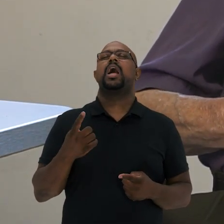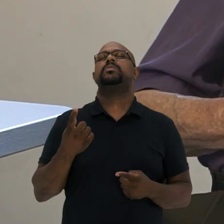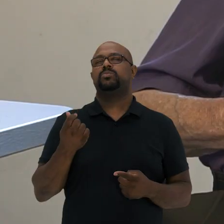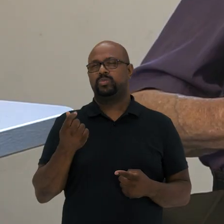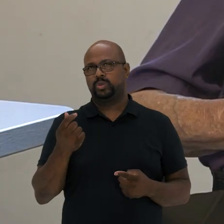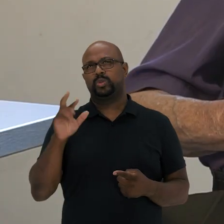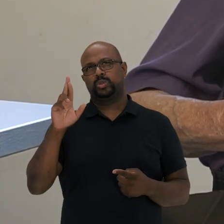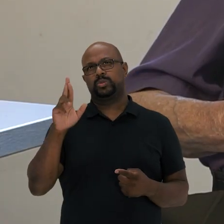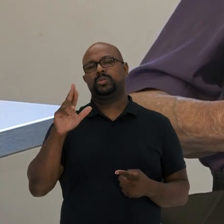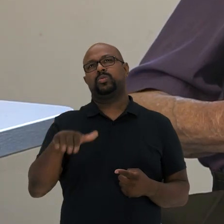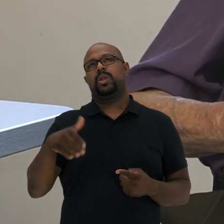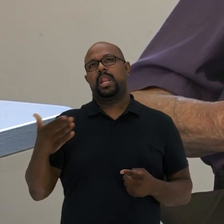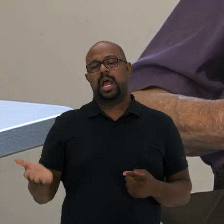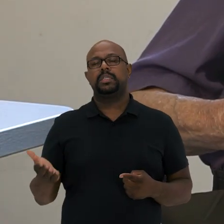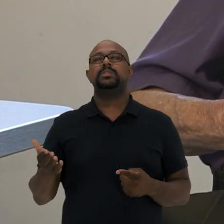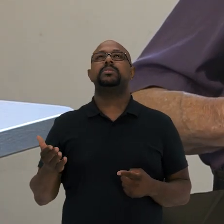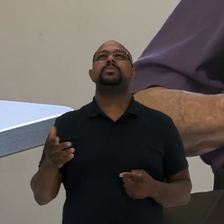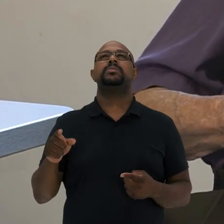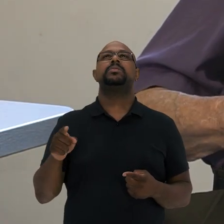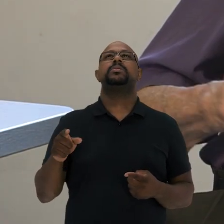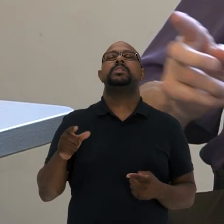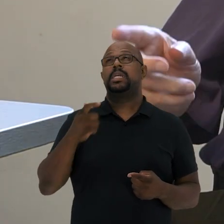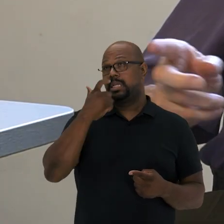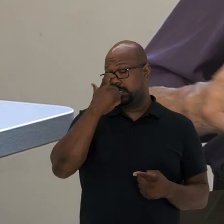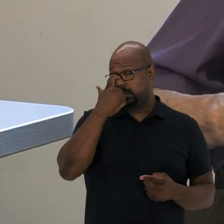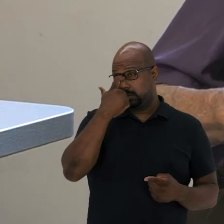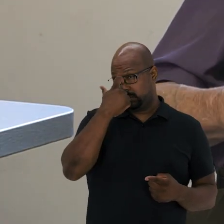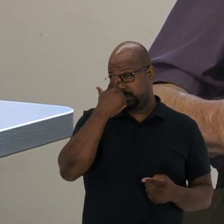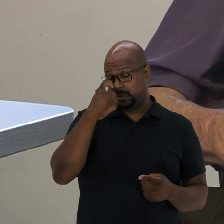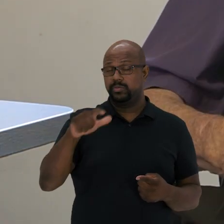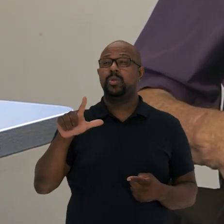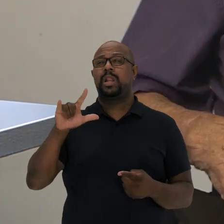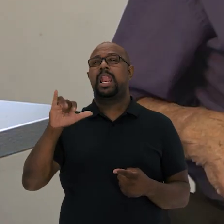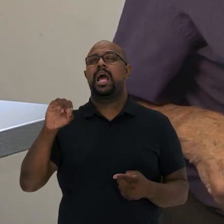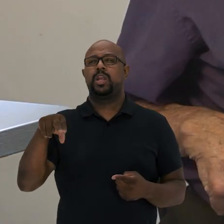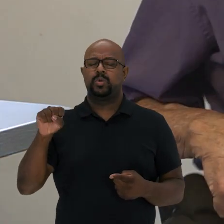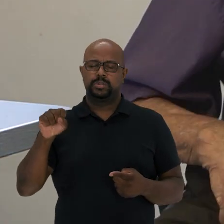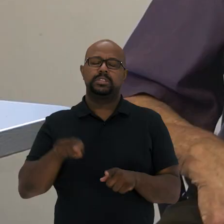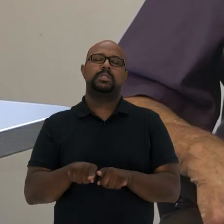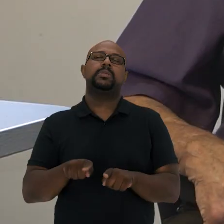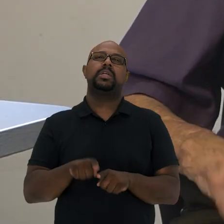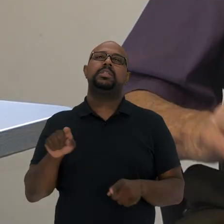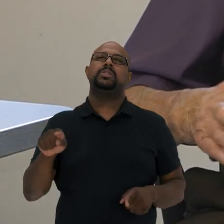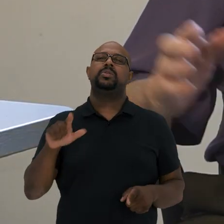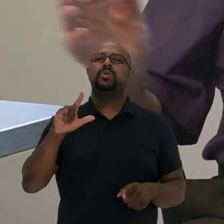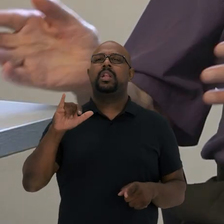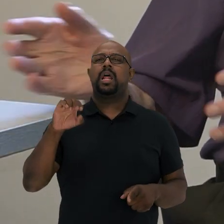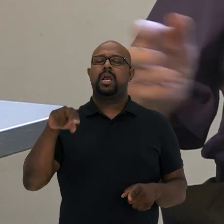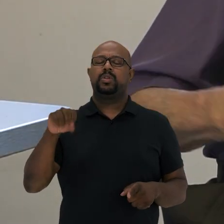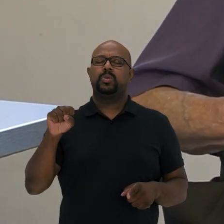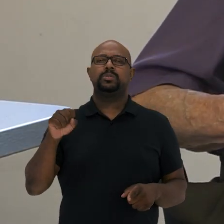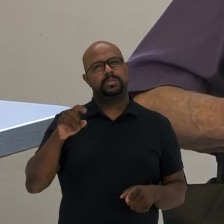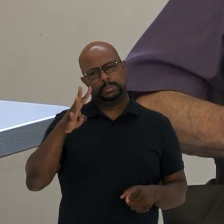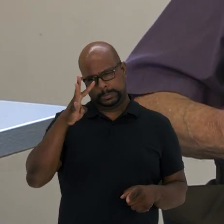No tesoureiro ali do lar, daí do lar, não é? Sim. Aí foi tesoureiro do Lions também. Sim. E o